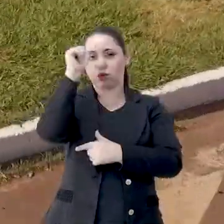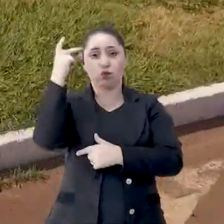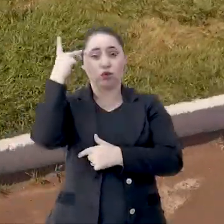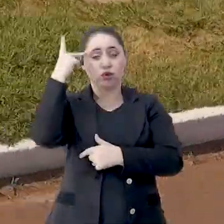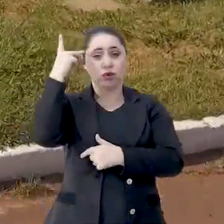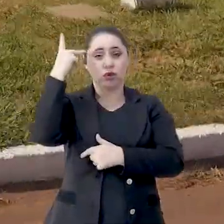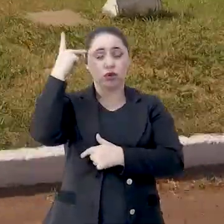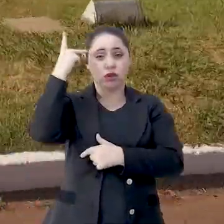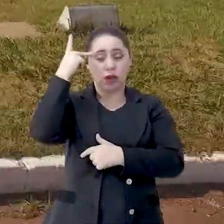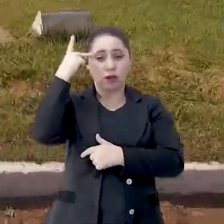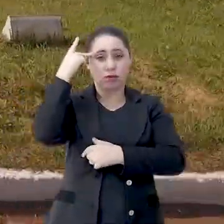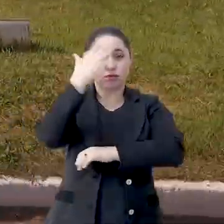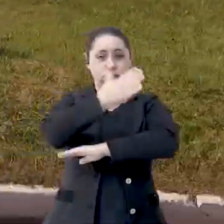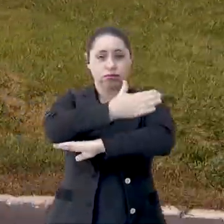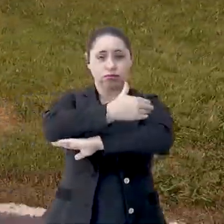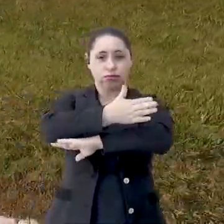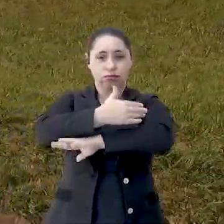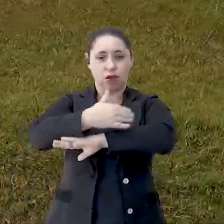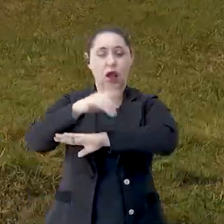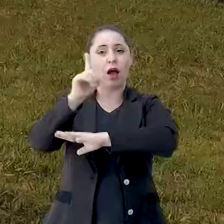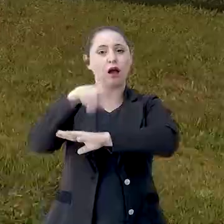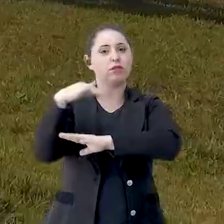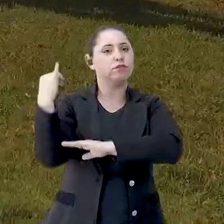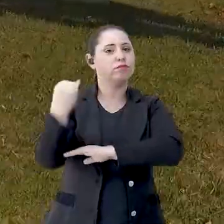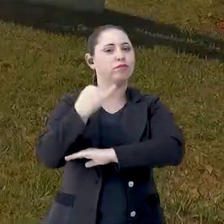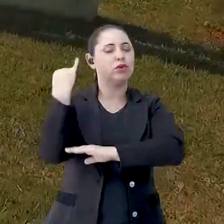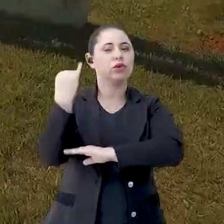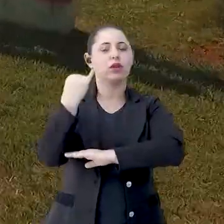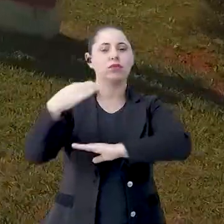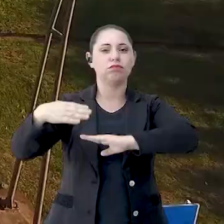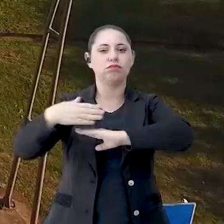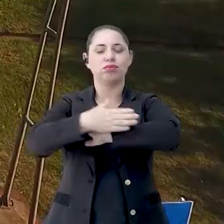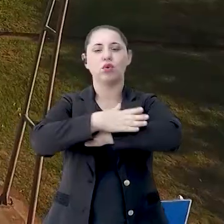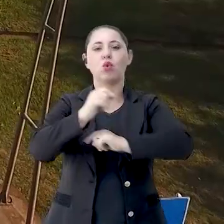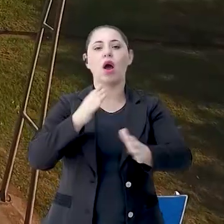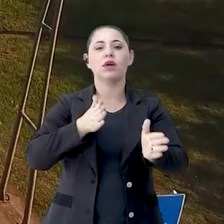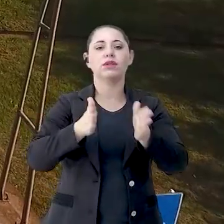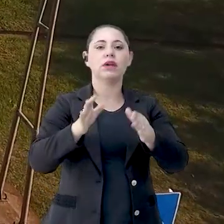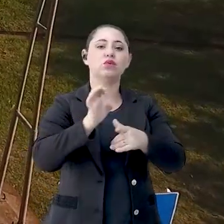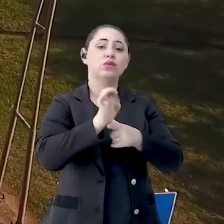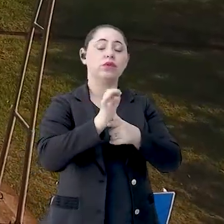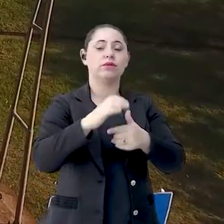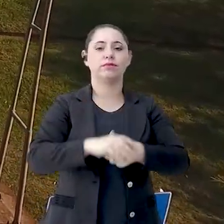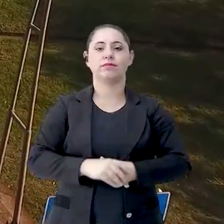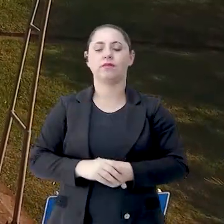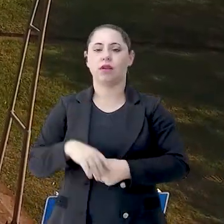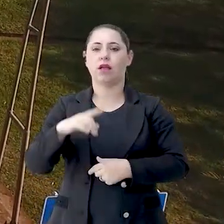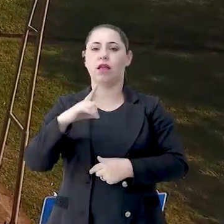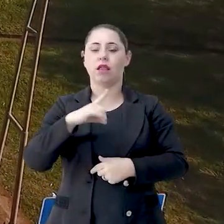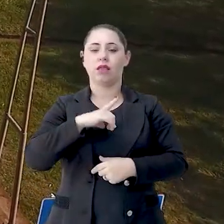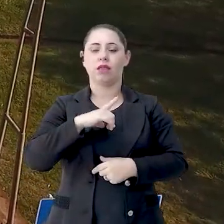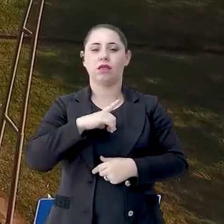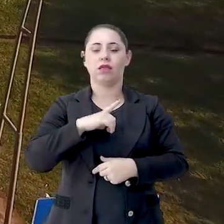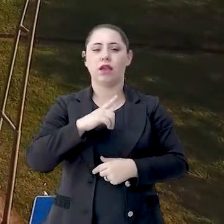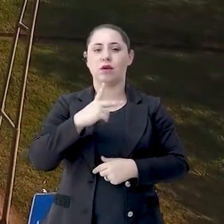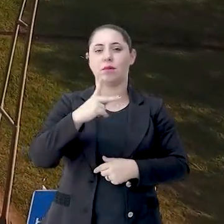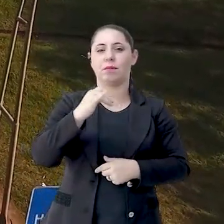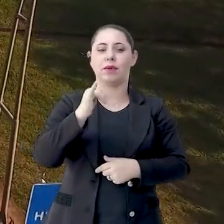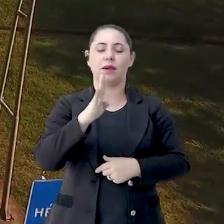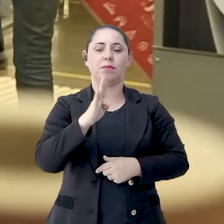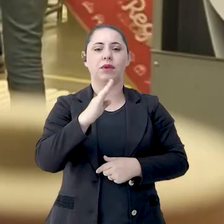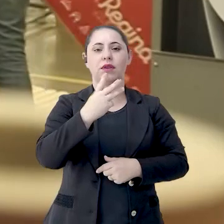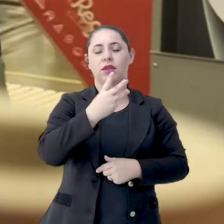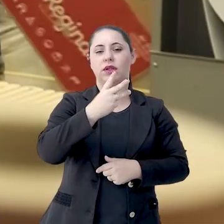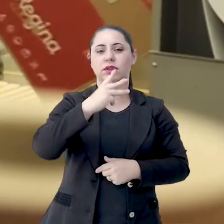Situada na divisa entre Mato Grosso do Sul e São Paulo, Bataguaçu é um importante corredor rodoviário de acesso ao